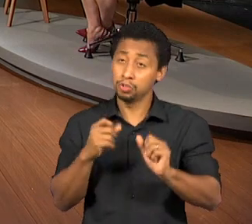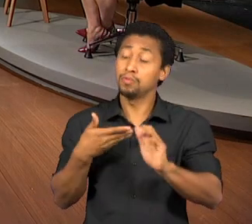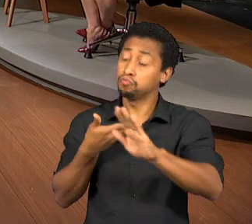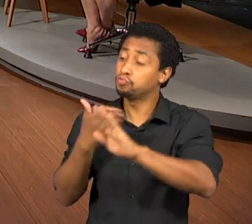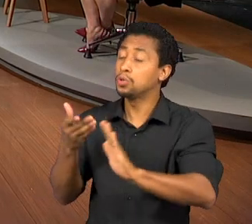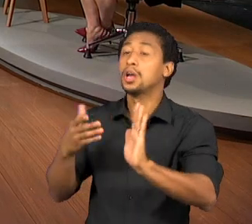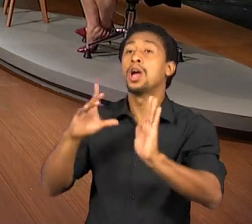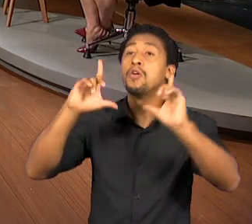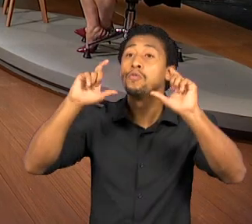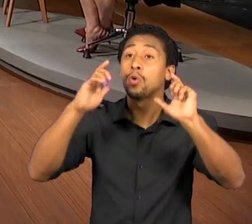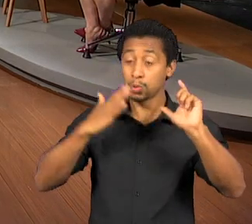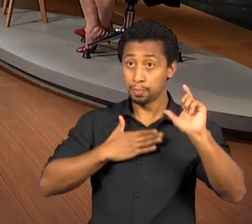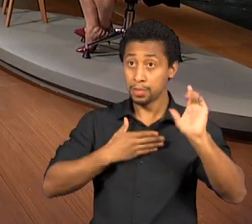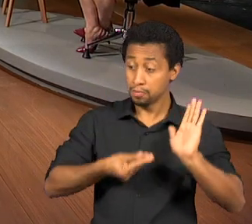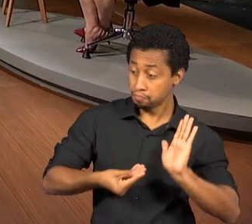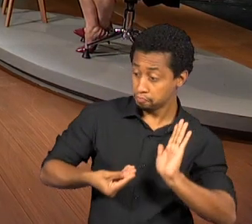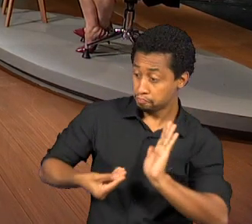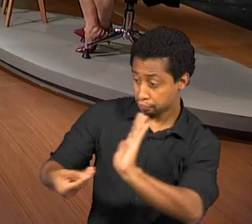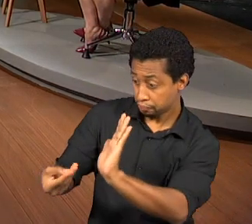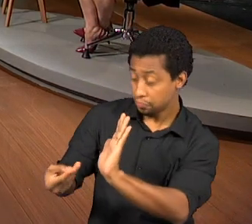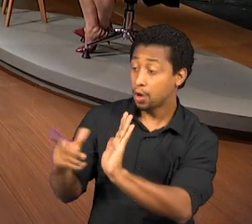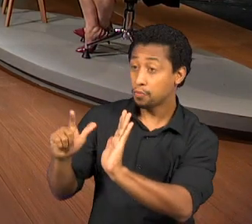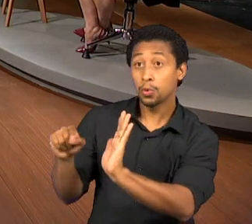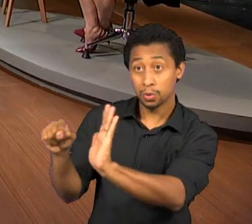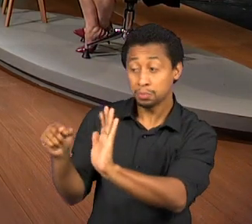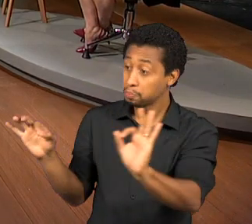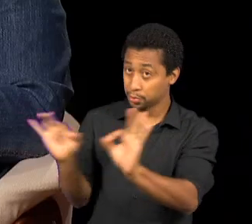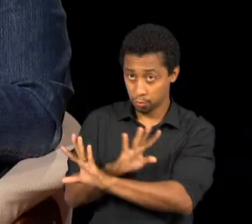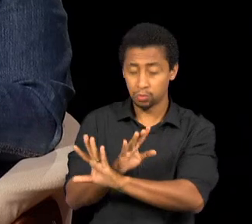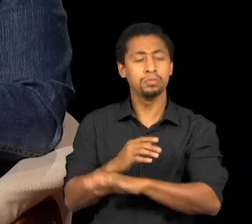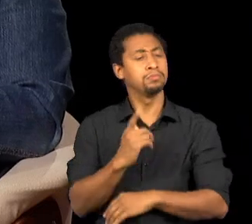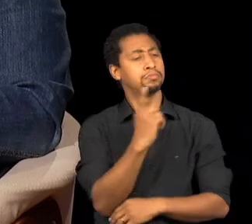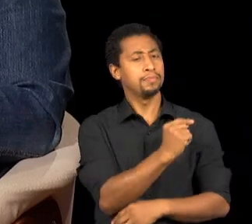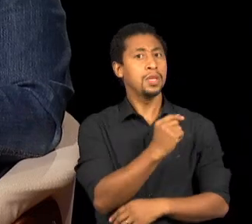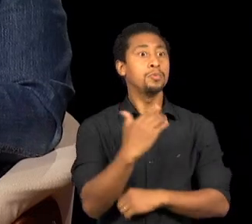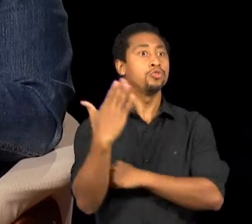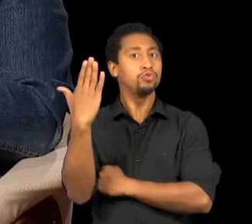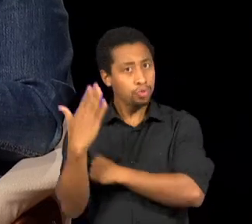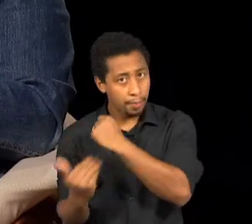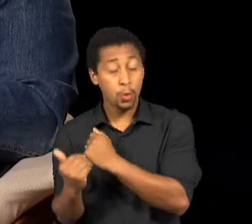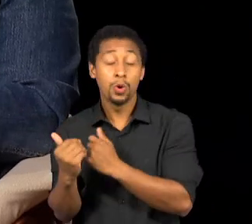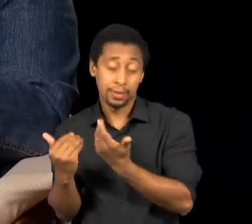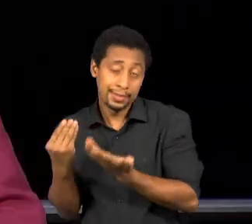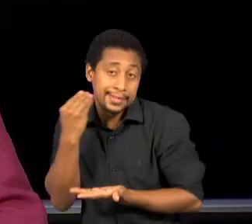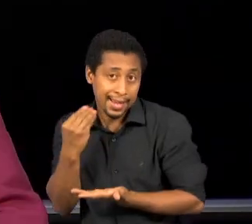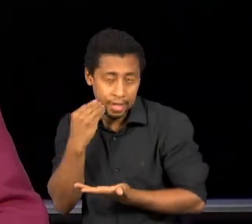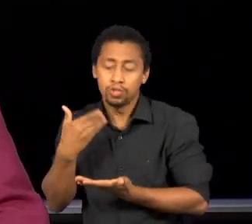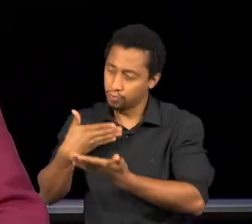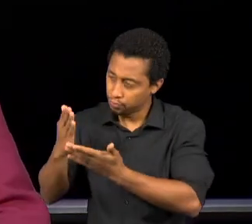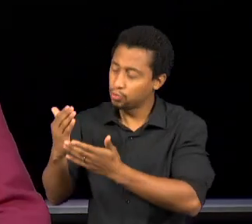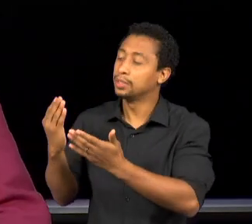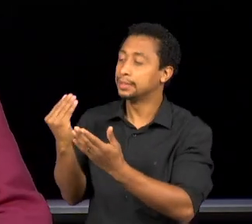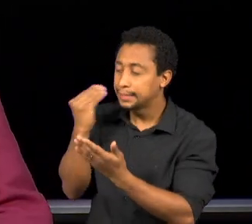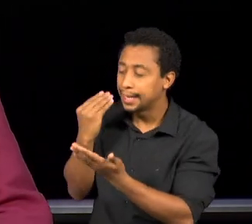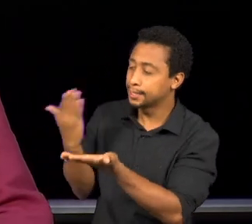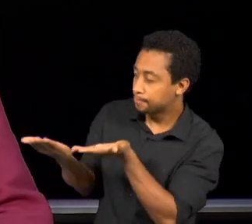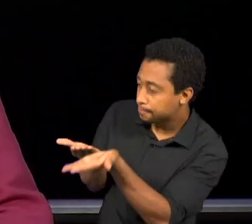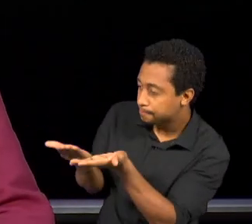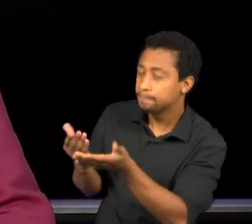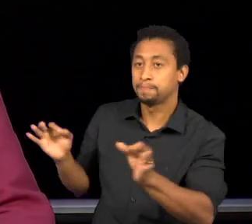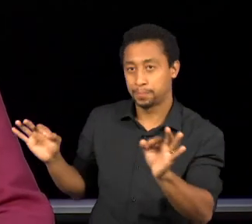para eu fazer um teste. Eu fui, fiz o teste com o João Batista, depois me ligaram para fazer um outro